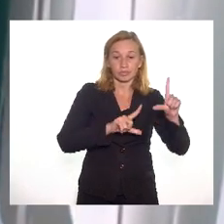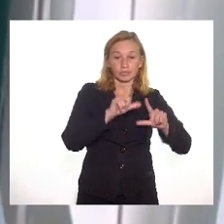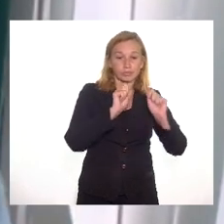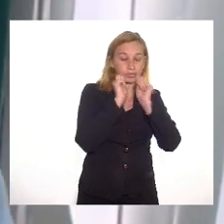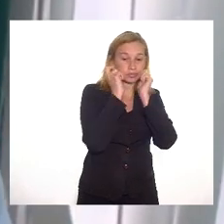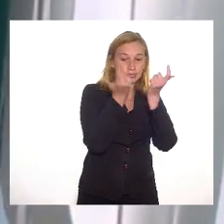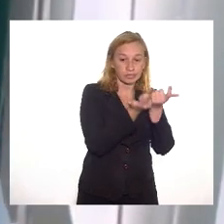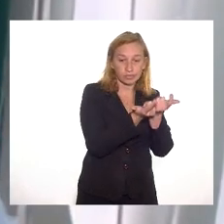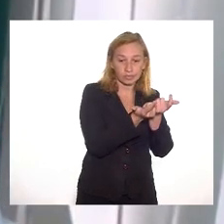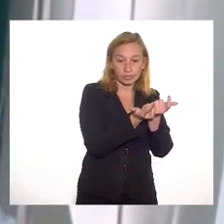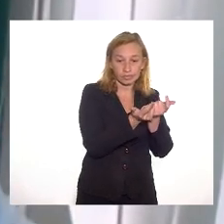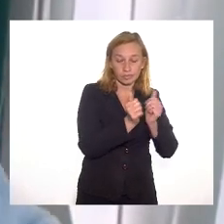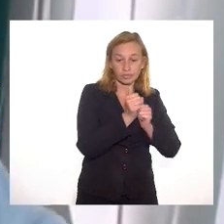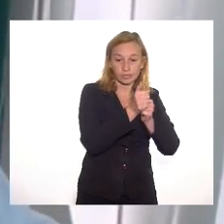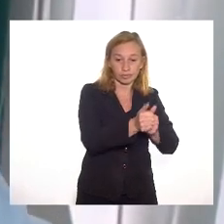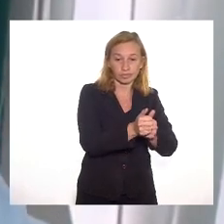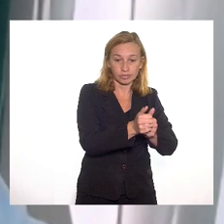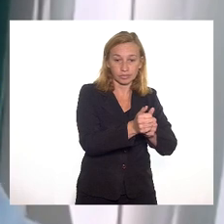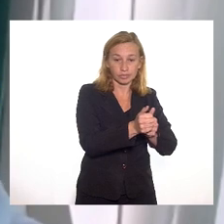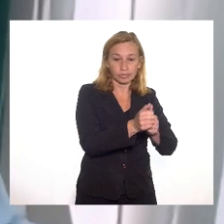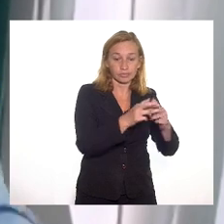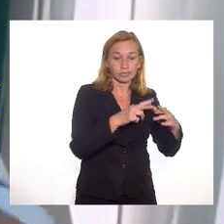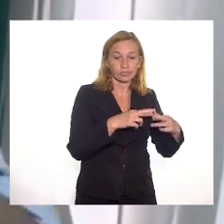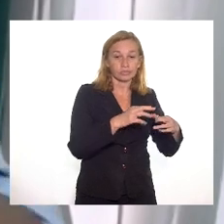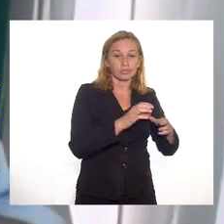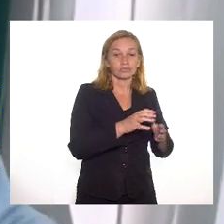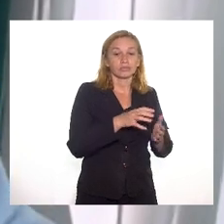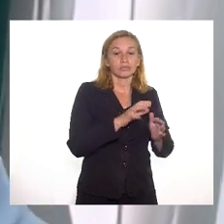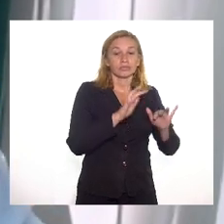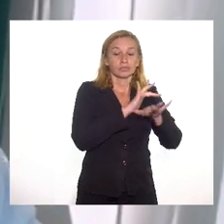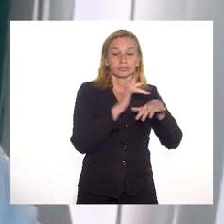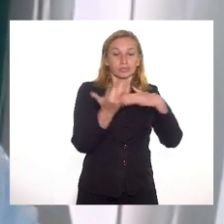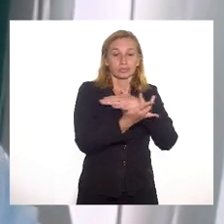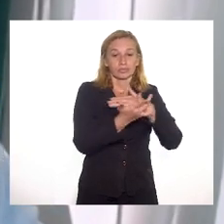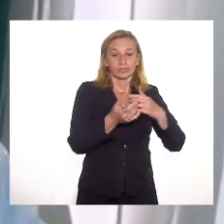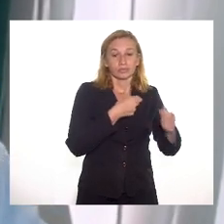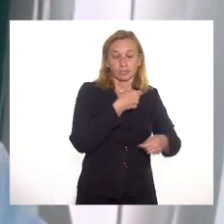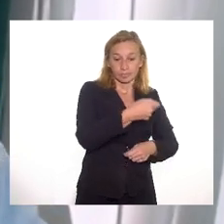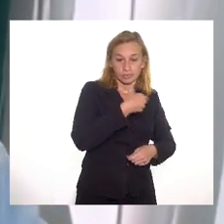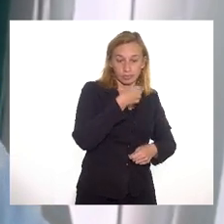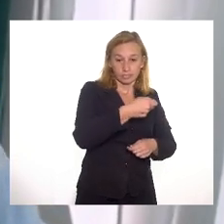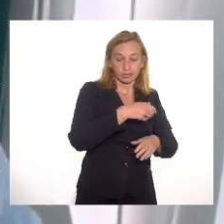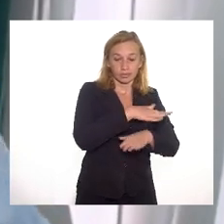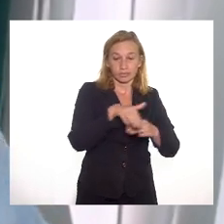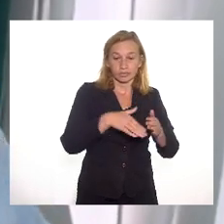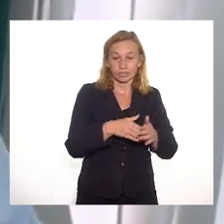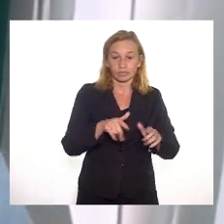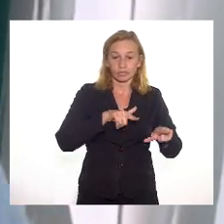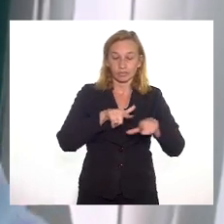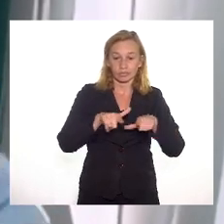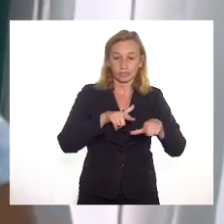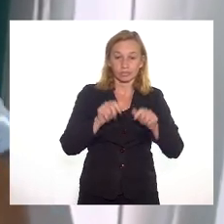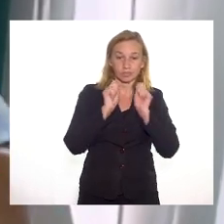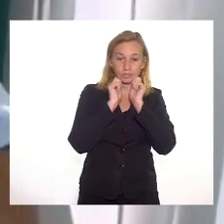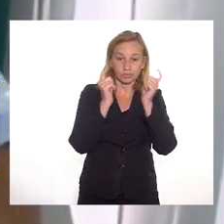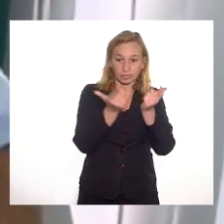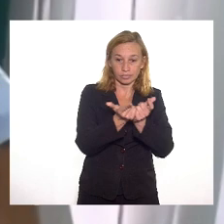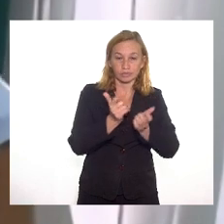Alerge, que nos seguem pelas redes sociais, imprensa, trabalhadores e trabalhadoras da